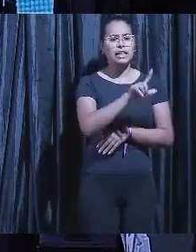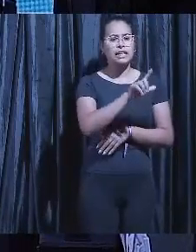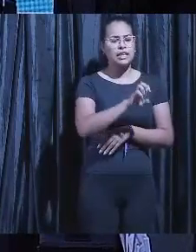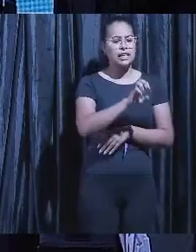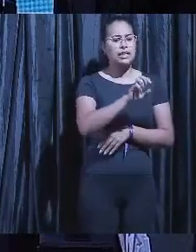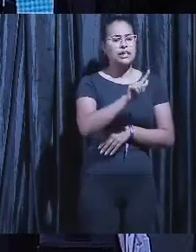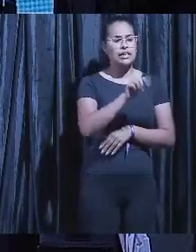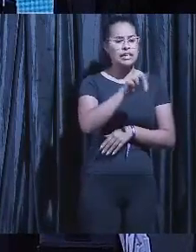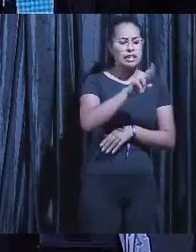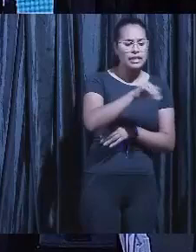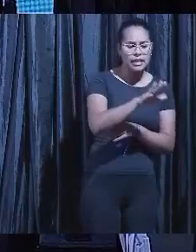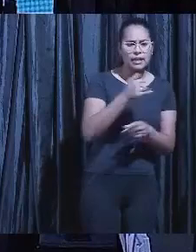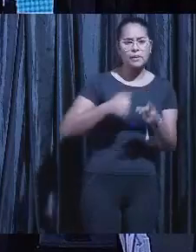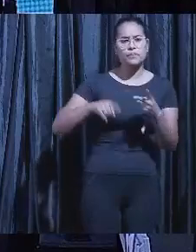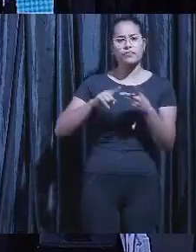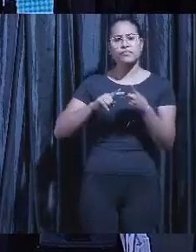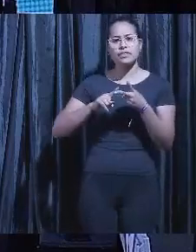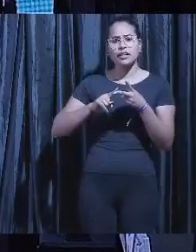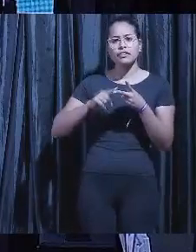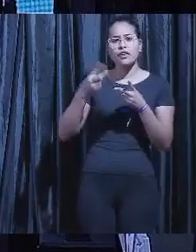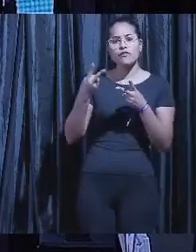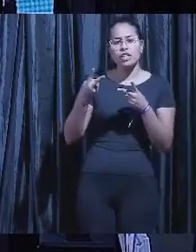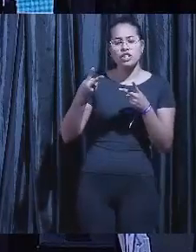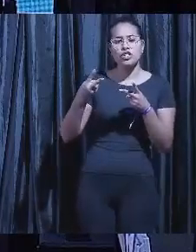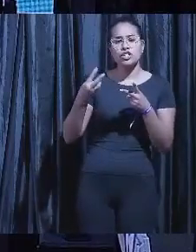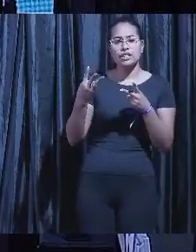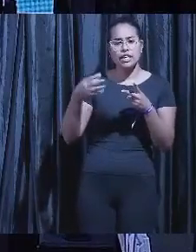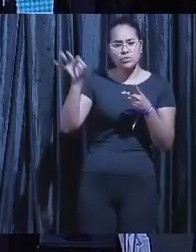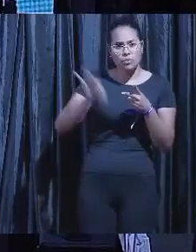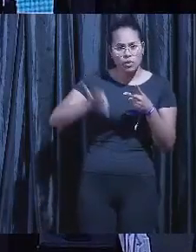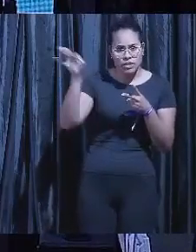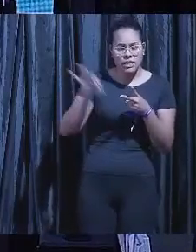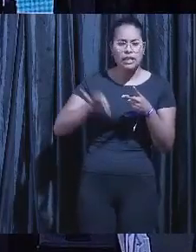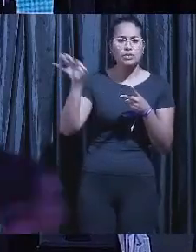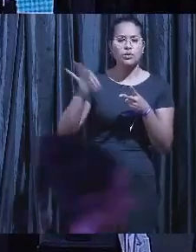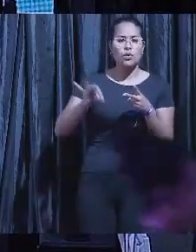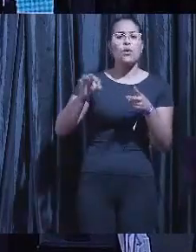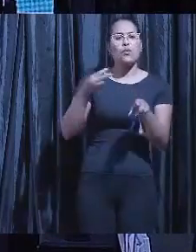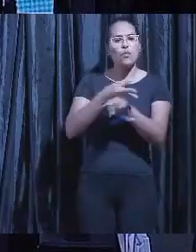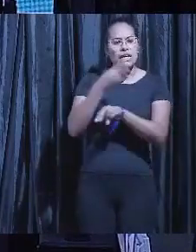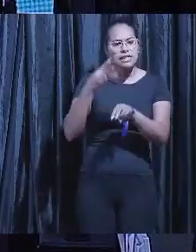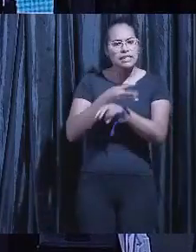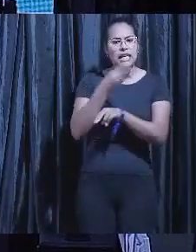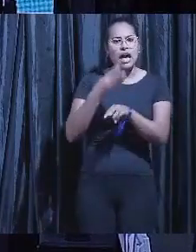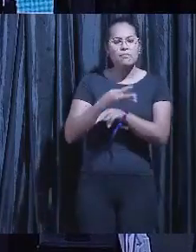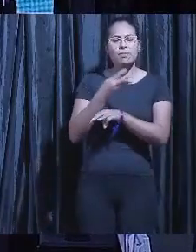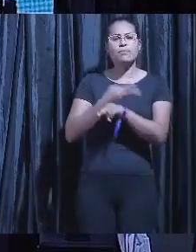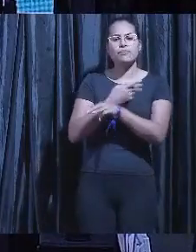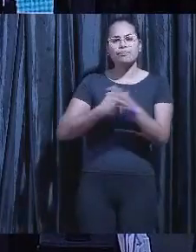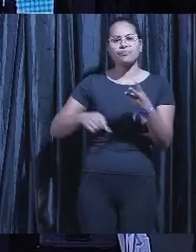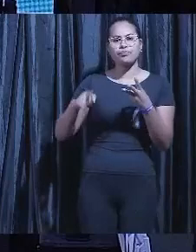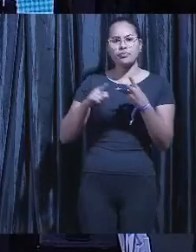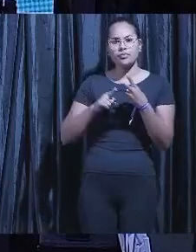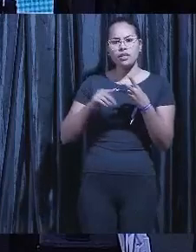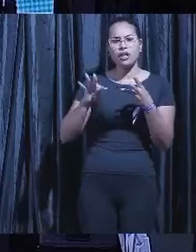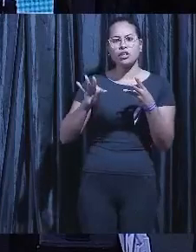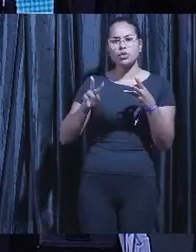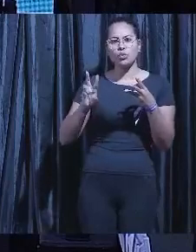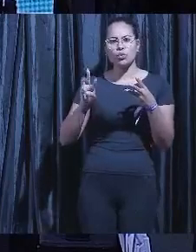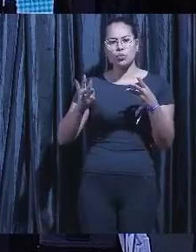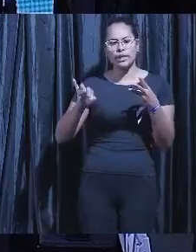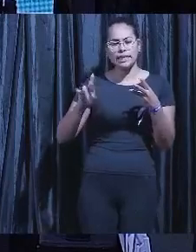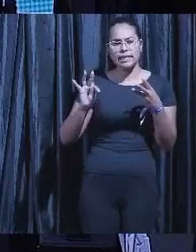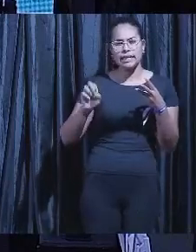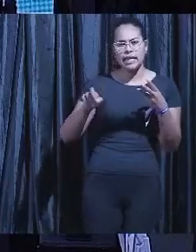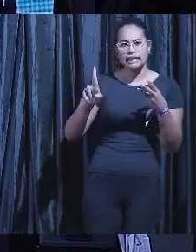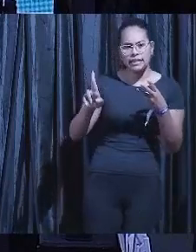no WhatsApp, de 57% no Twitter. E essa pesquisa é uma pesquisa do UFRJ, da Universidade Federal do Rio de